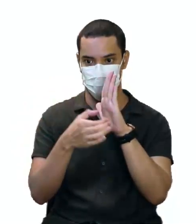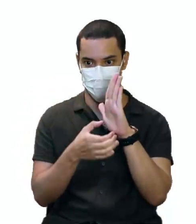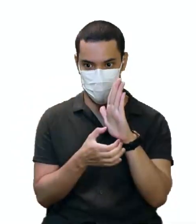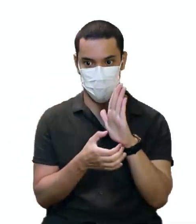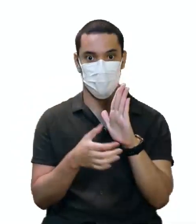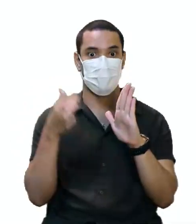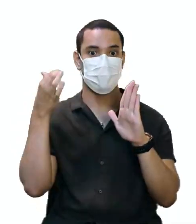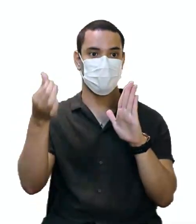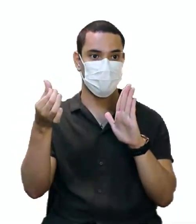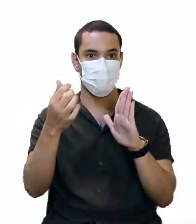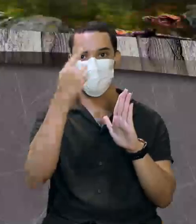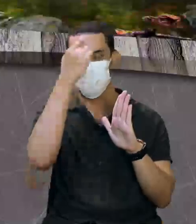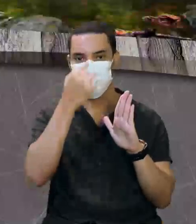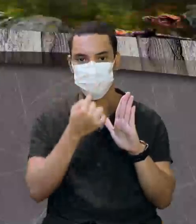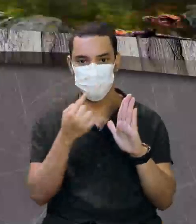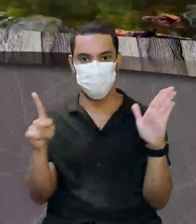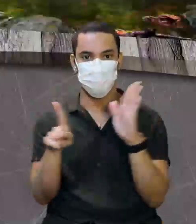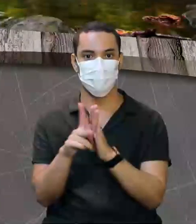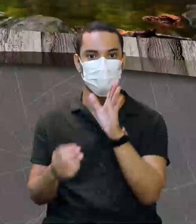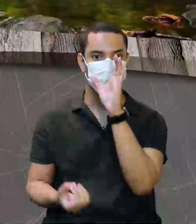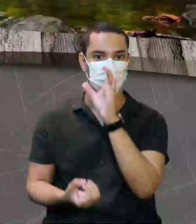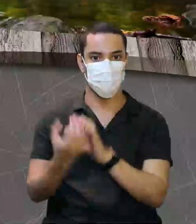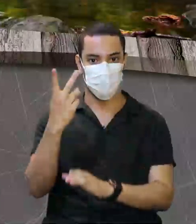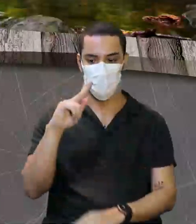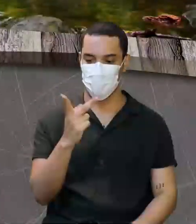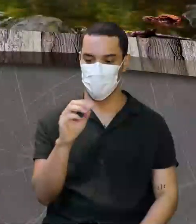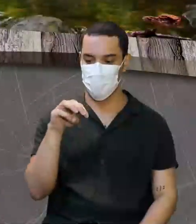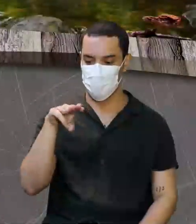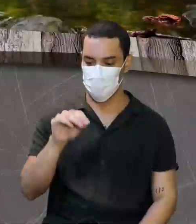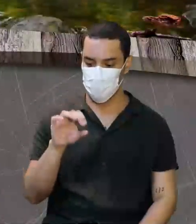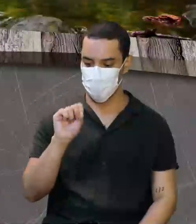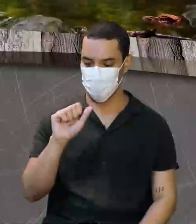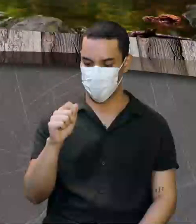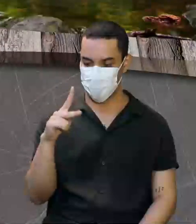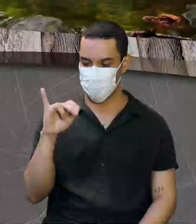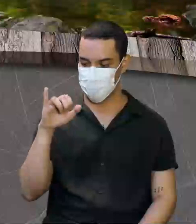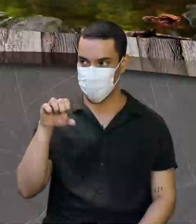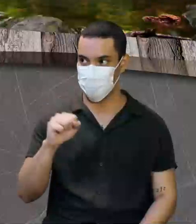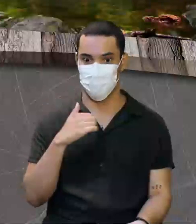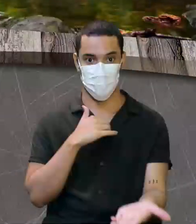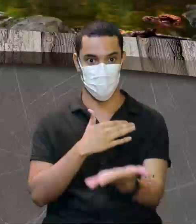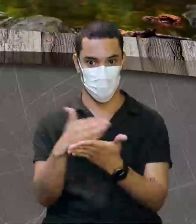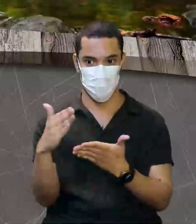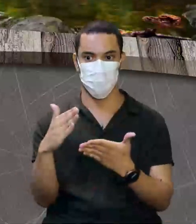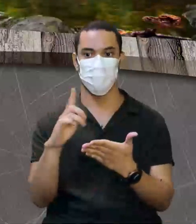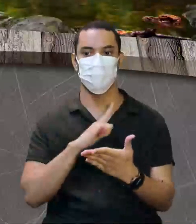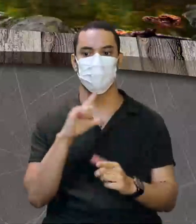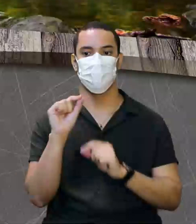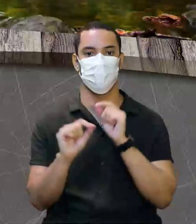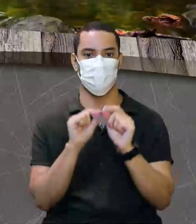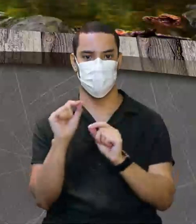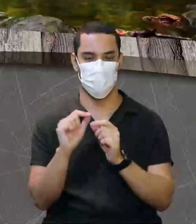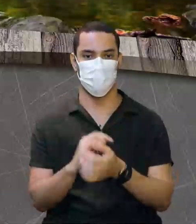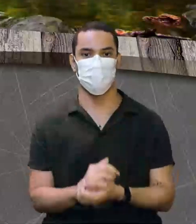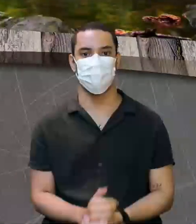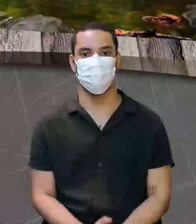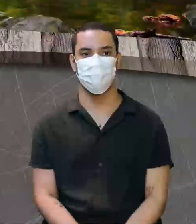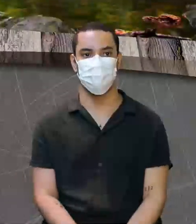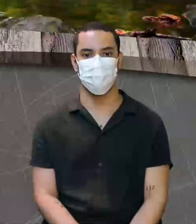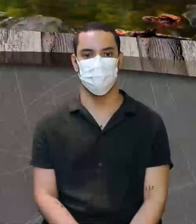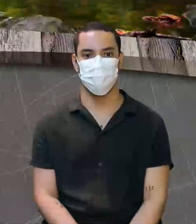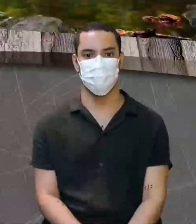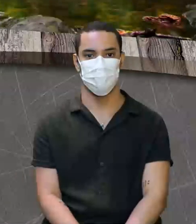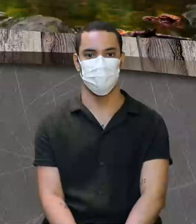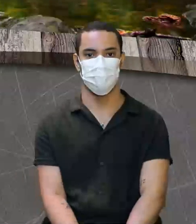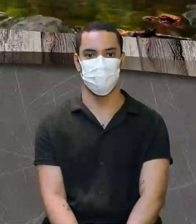6 espécies primitivas do Homo sapiens, a partir dos australopithecus, e a gente